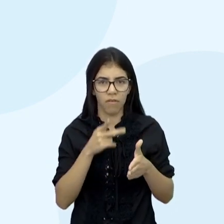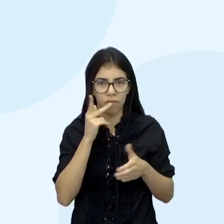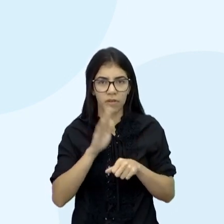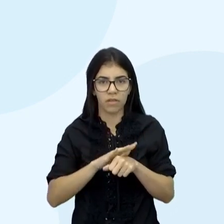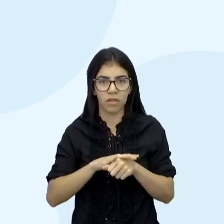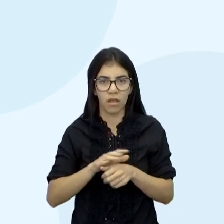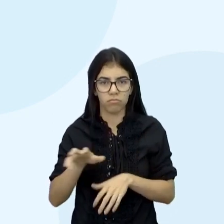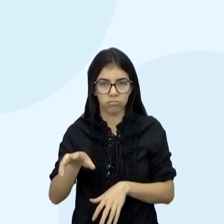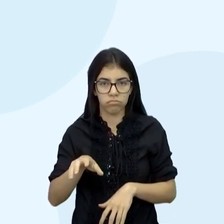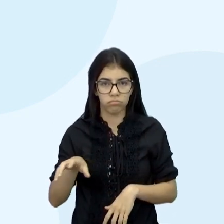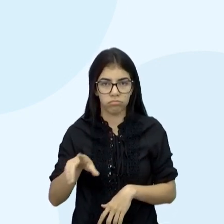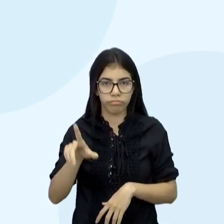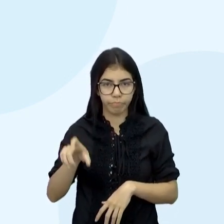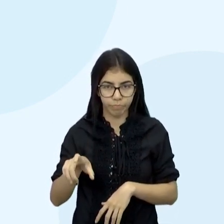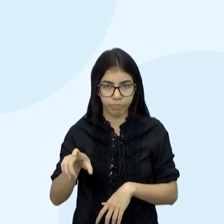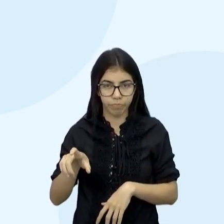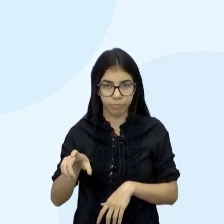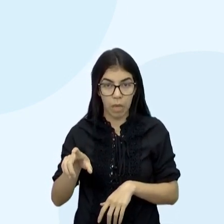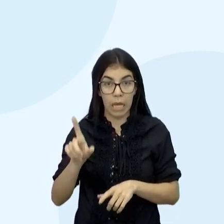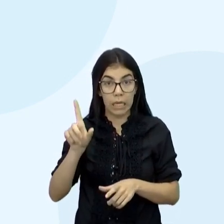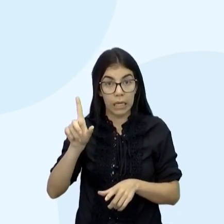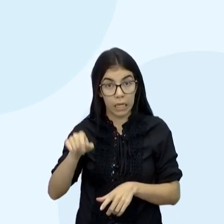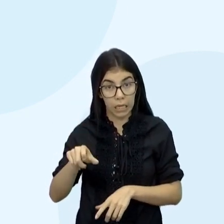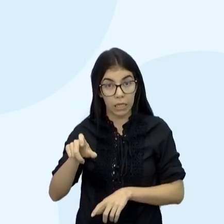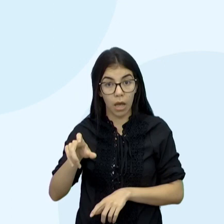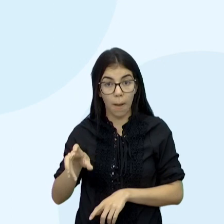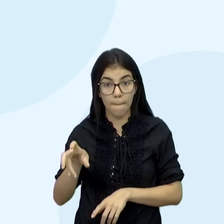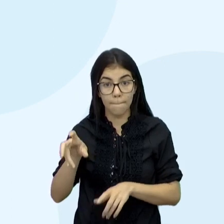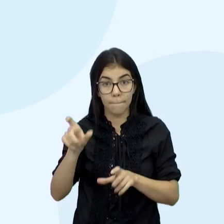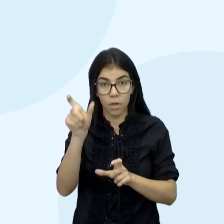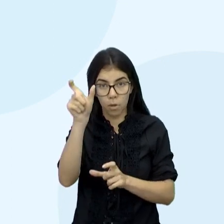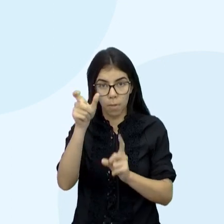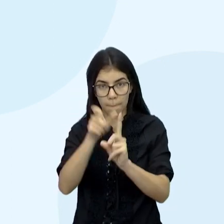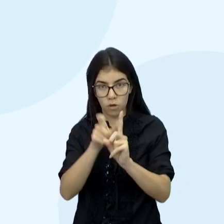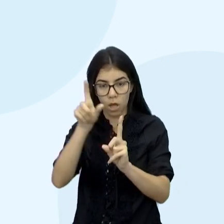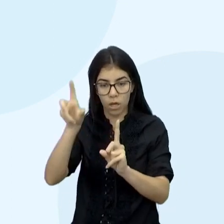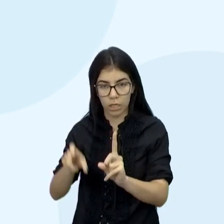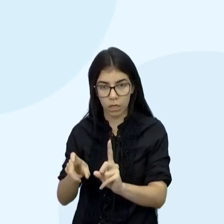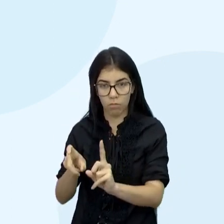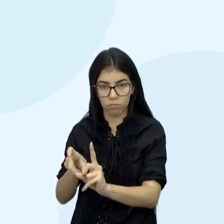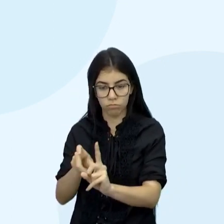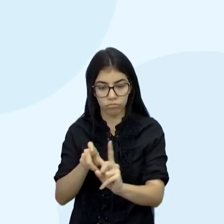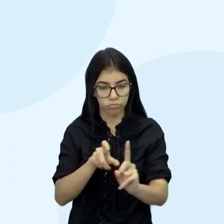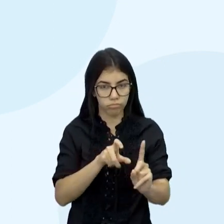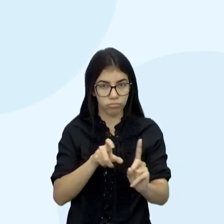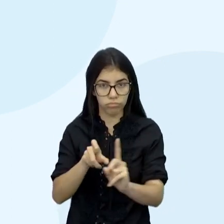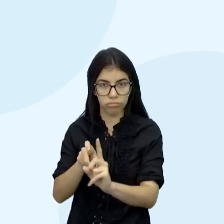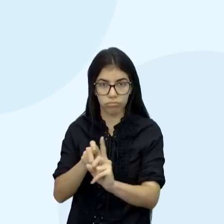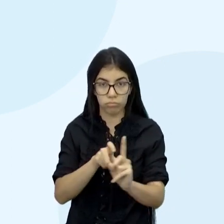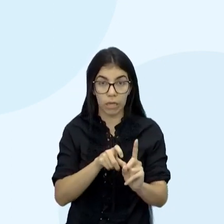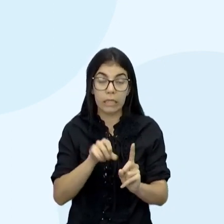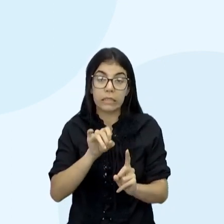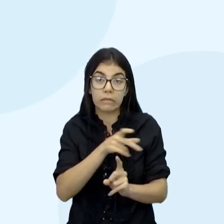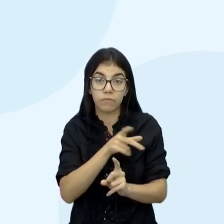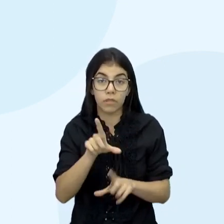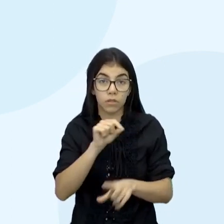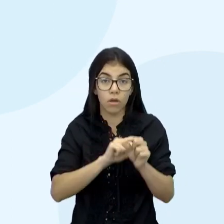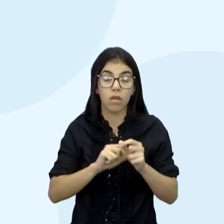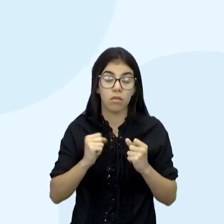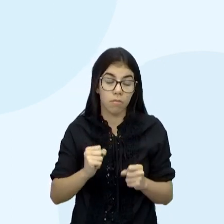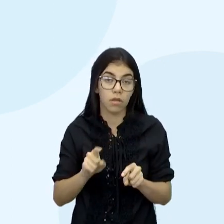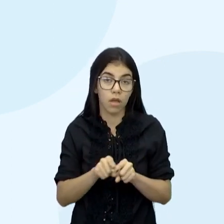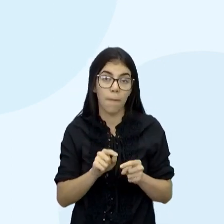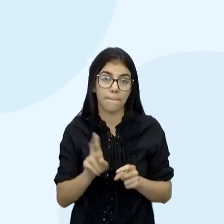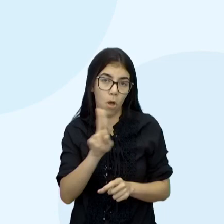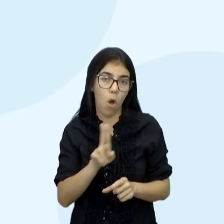clica com o mouse, né, sobre ela e arrasta para a posição que você acha que fica melhor. Ok. Então, no seu caso, se você quiser, Osmar, você pode deixar